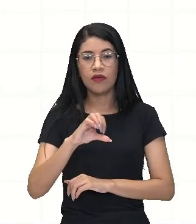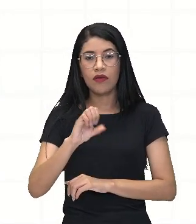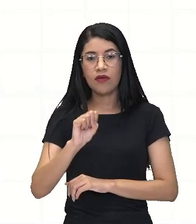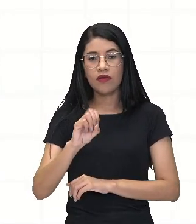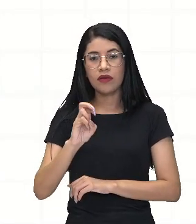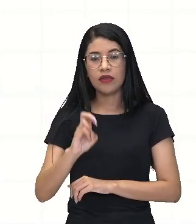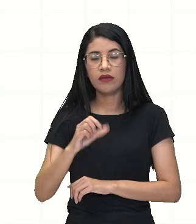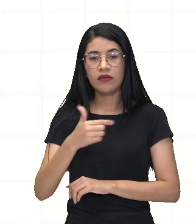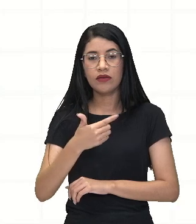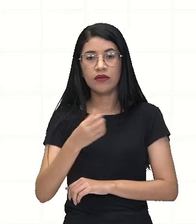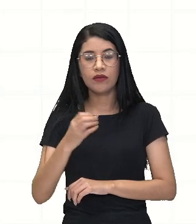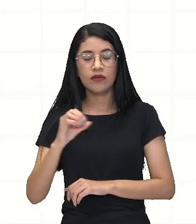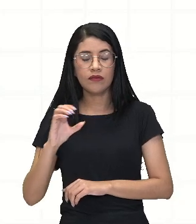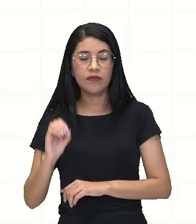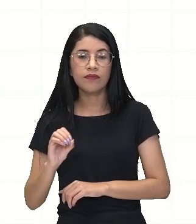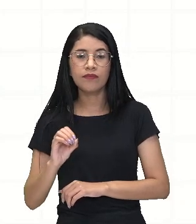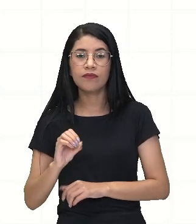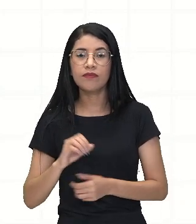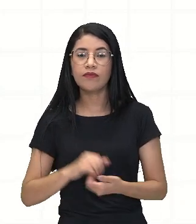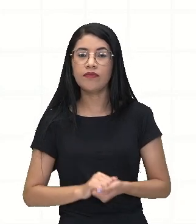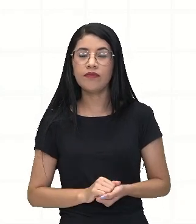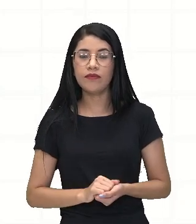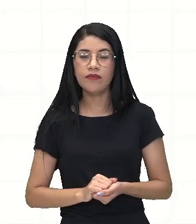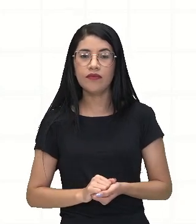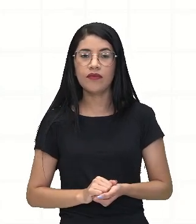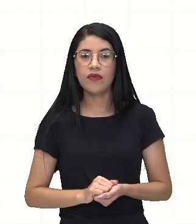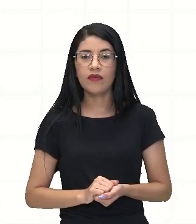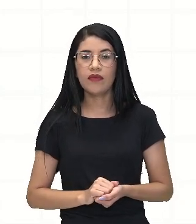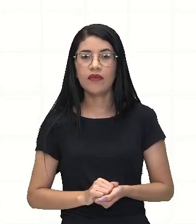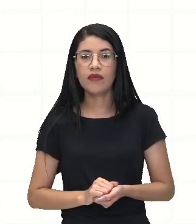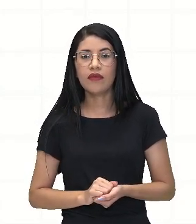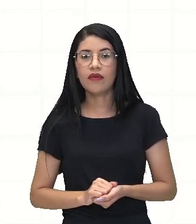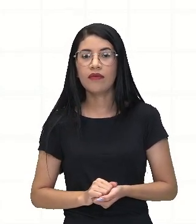Unidades de Conservação, a Lei